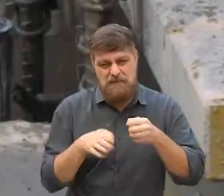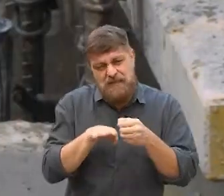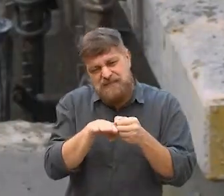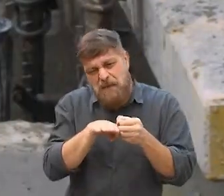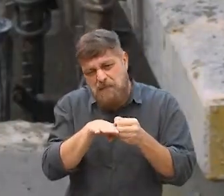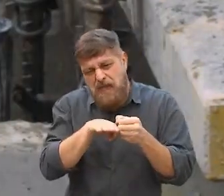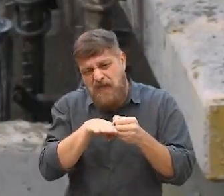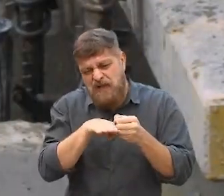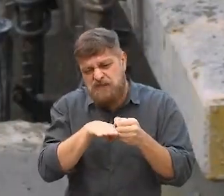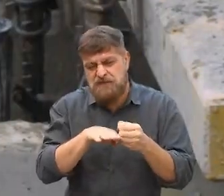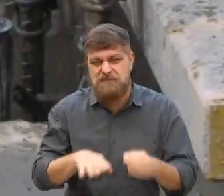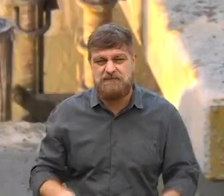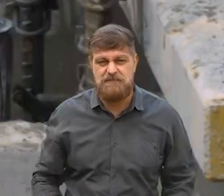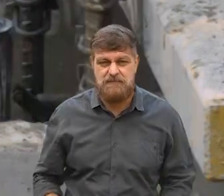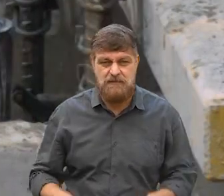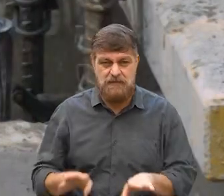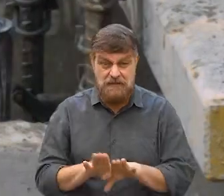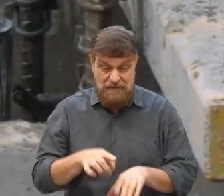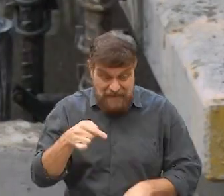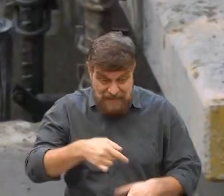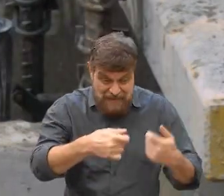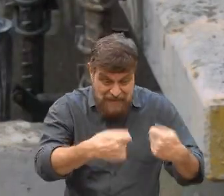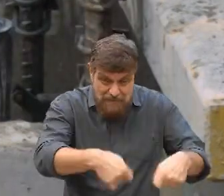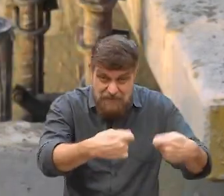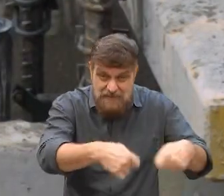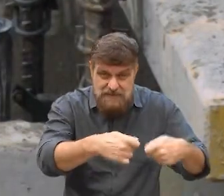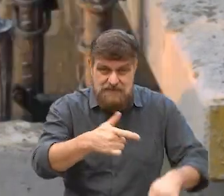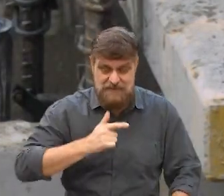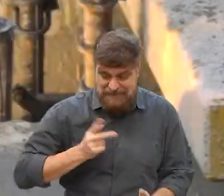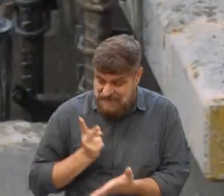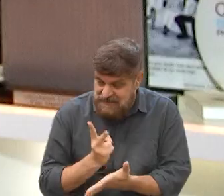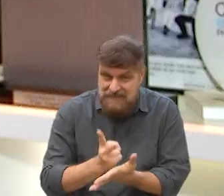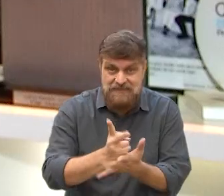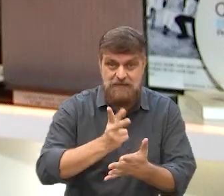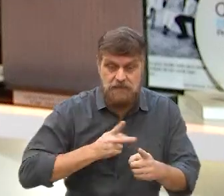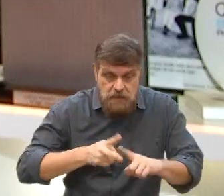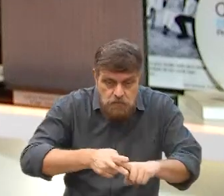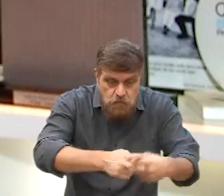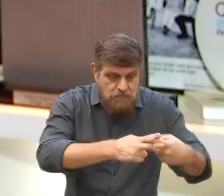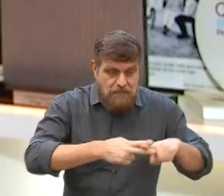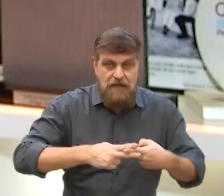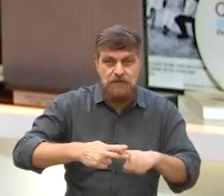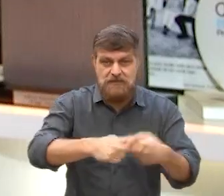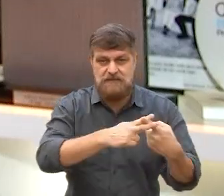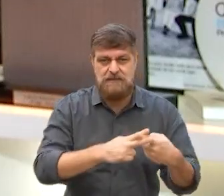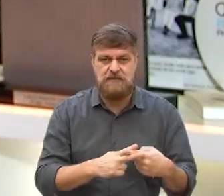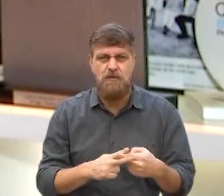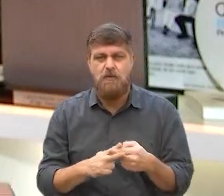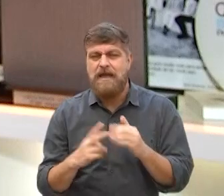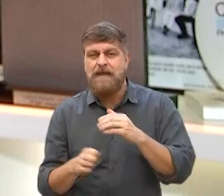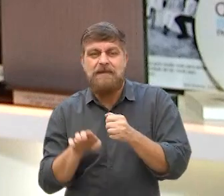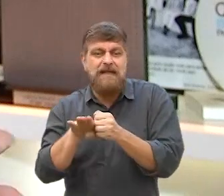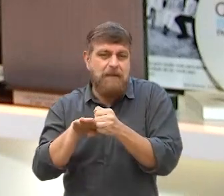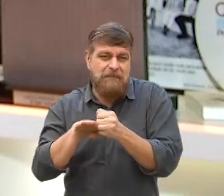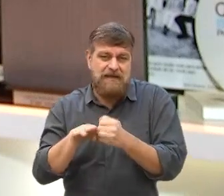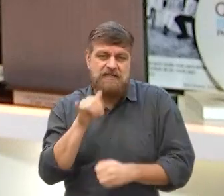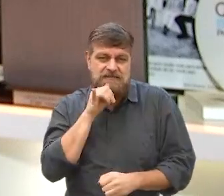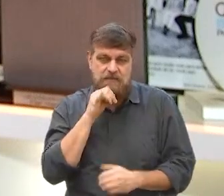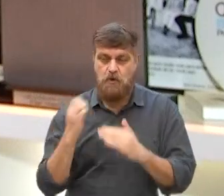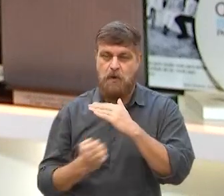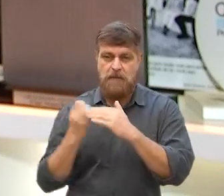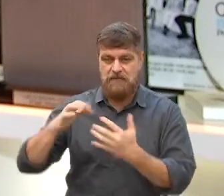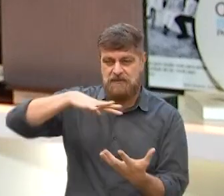uma mulher no canteiro de obra. Mas como foi essa experiência? Porque até então você ouvia muitos nãos. Sim. Aí você disse, eu vou colocar